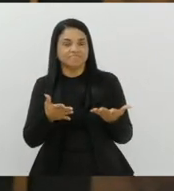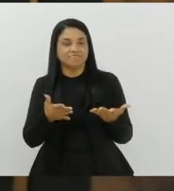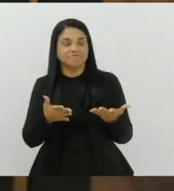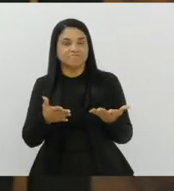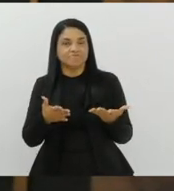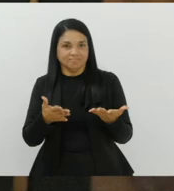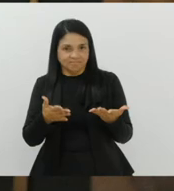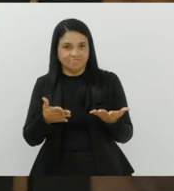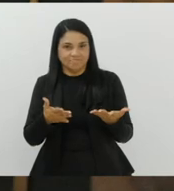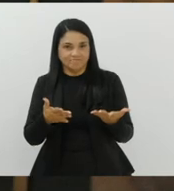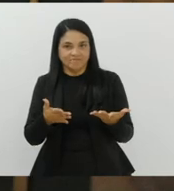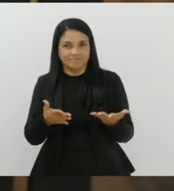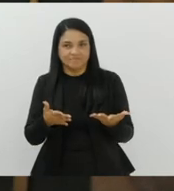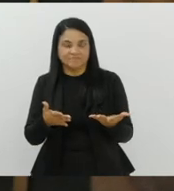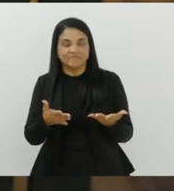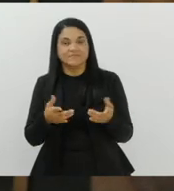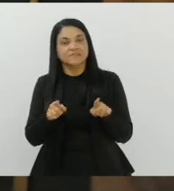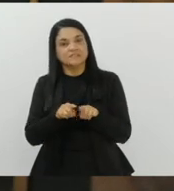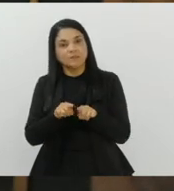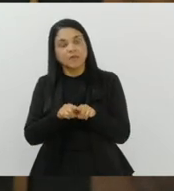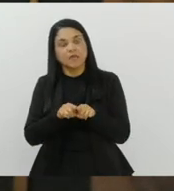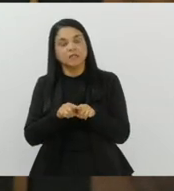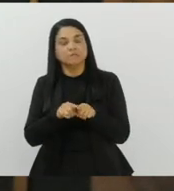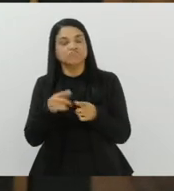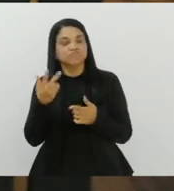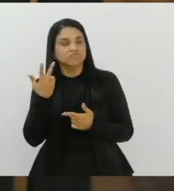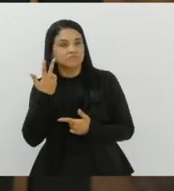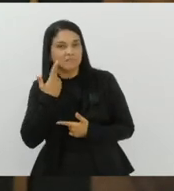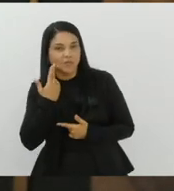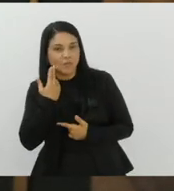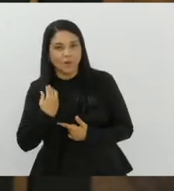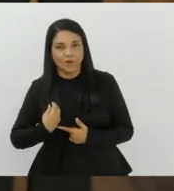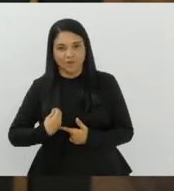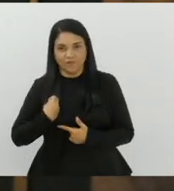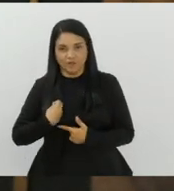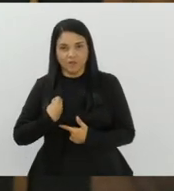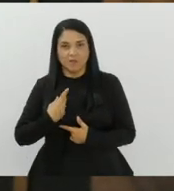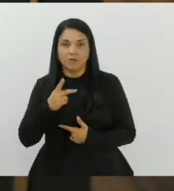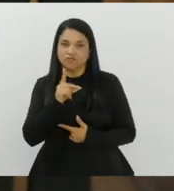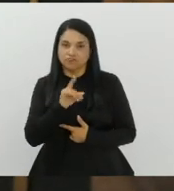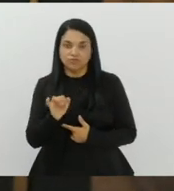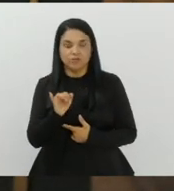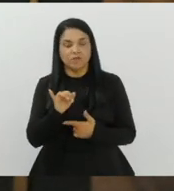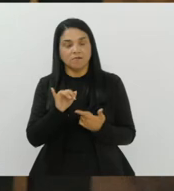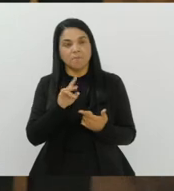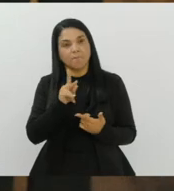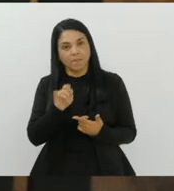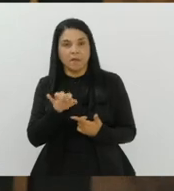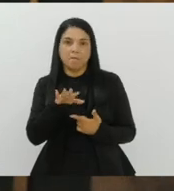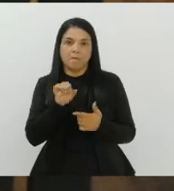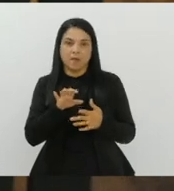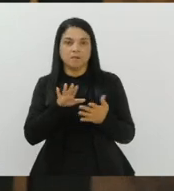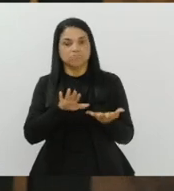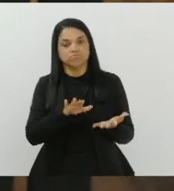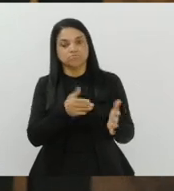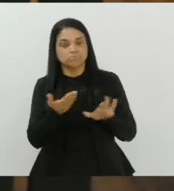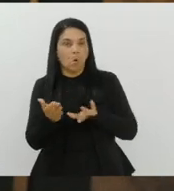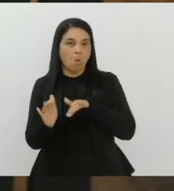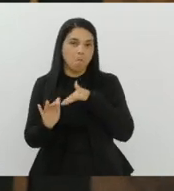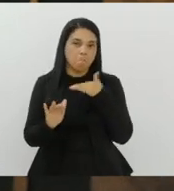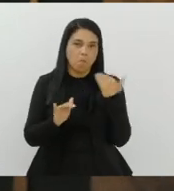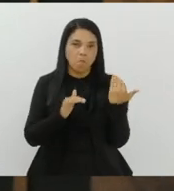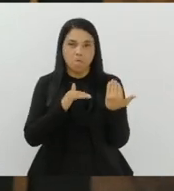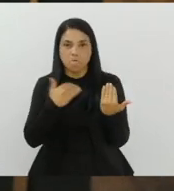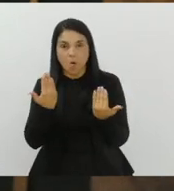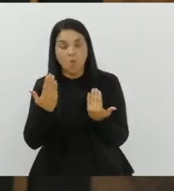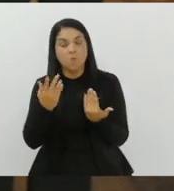da vida e, pela seleção natural, né, um dia, né, poderão deixá-los aí, e eles